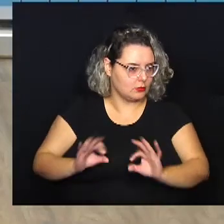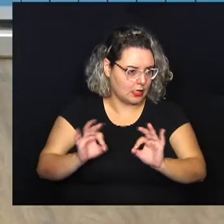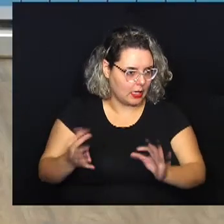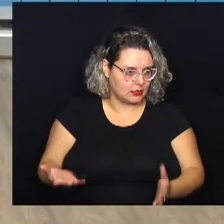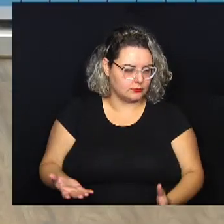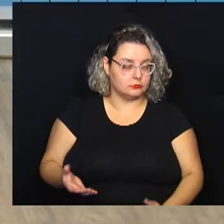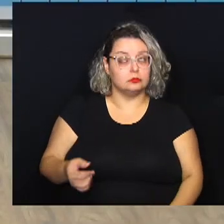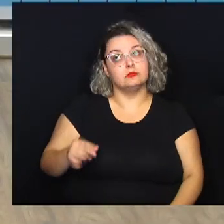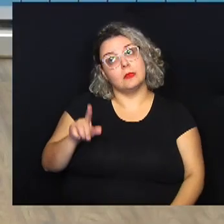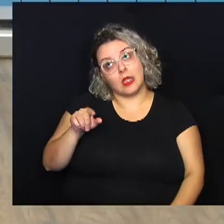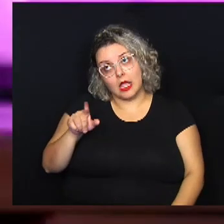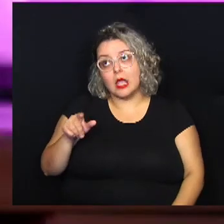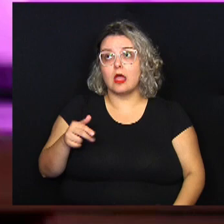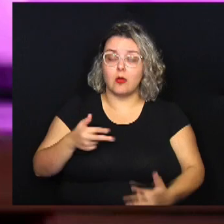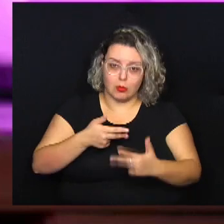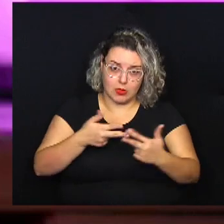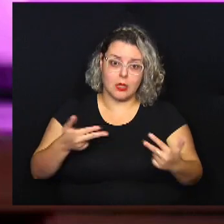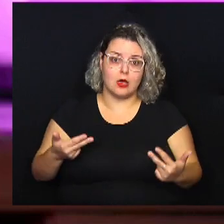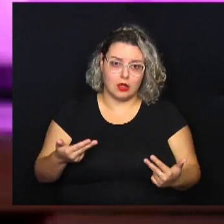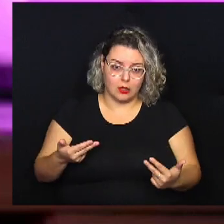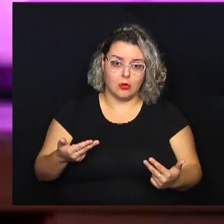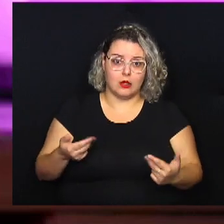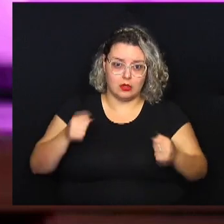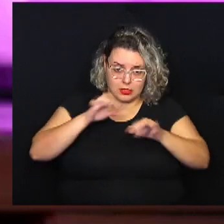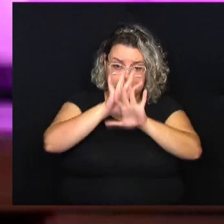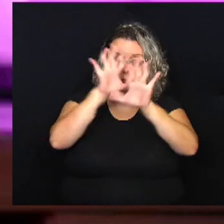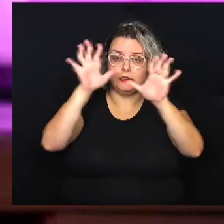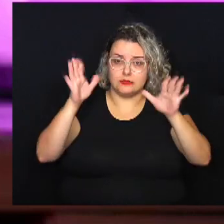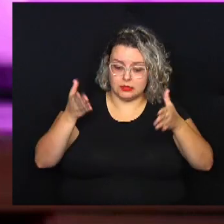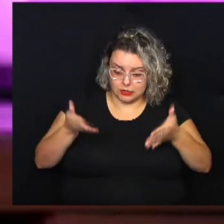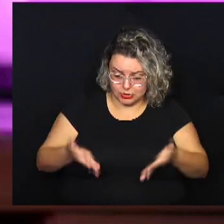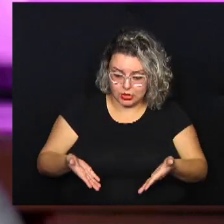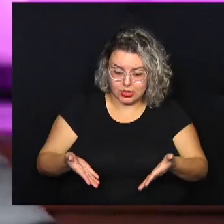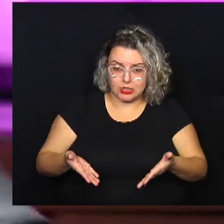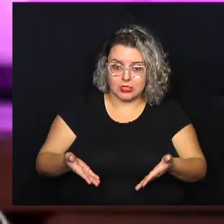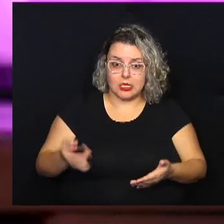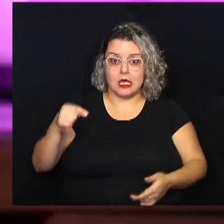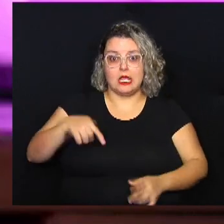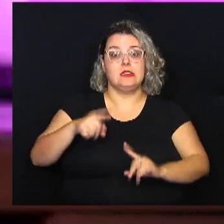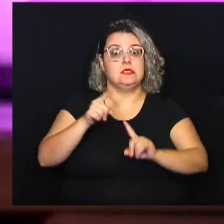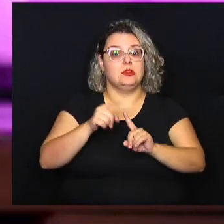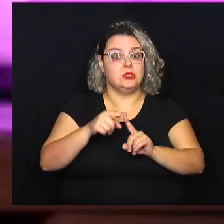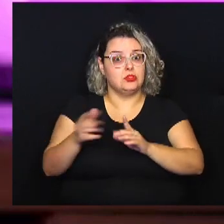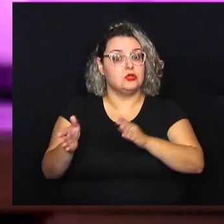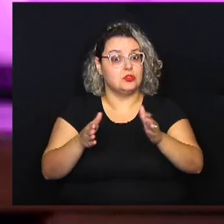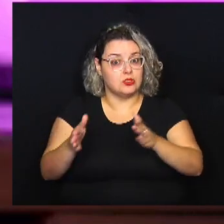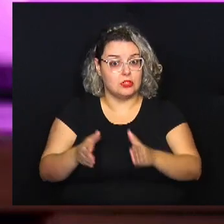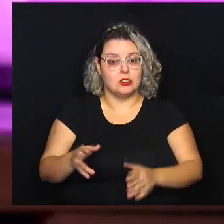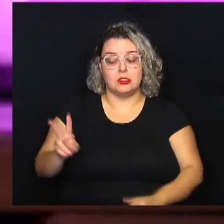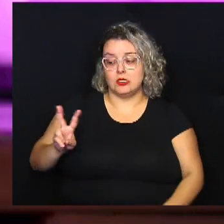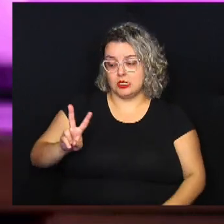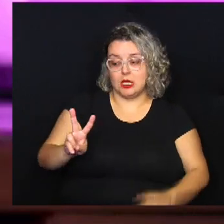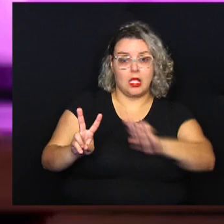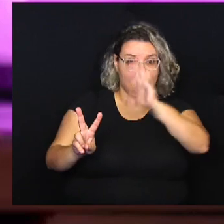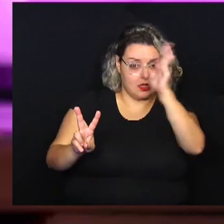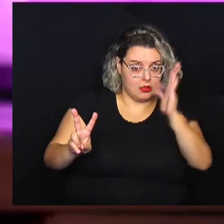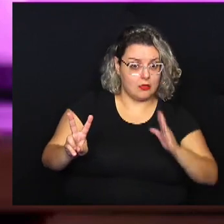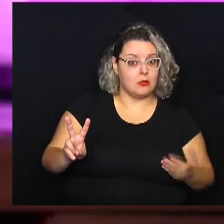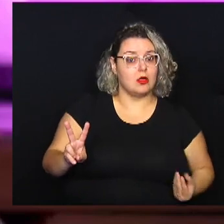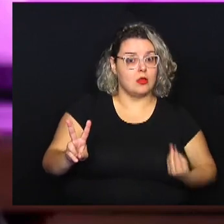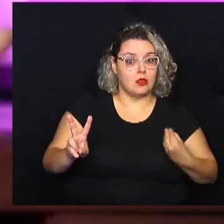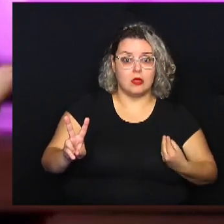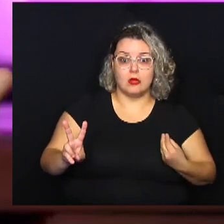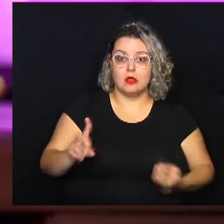É uma coisa que a gente tem que deixar claro aqui, né? Que esse tipo de situação que as brasileiras passaram não é uma